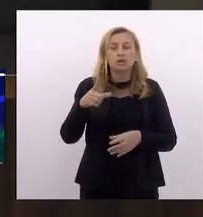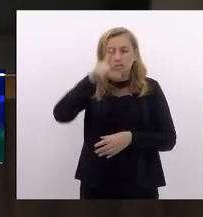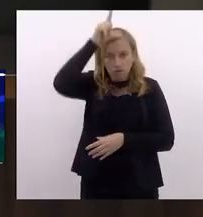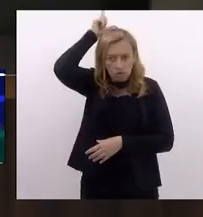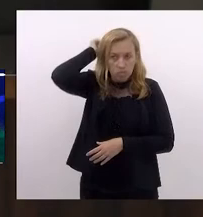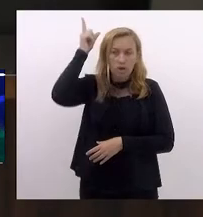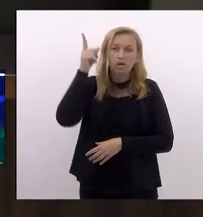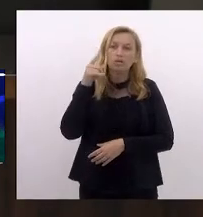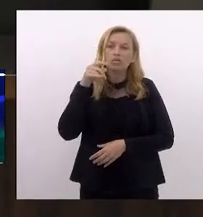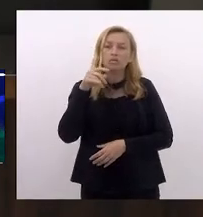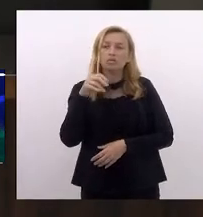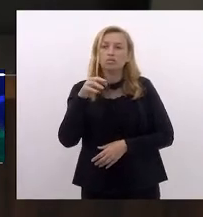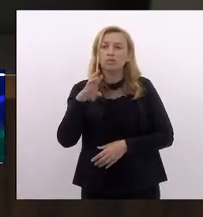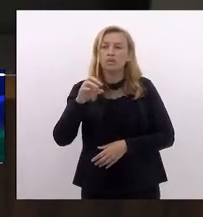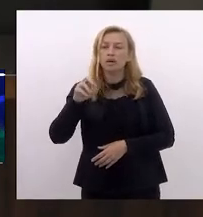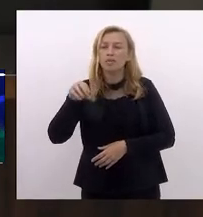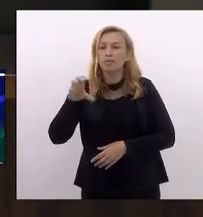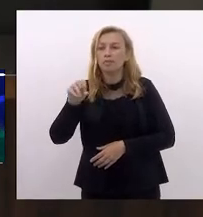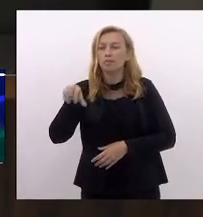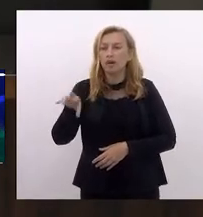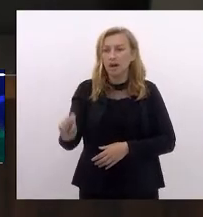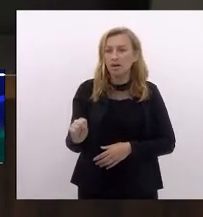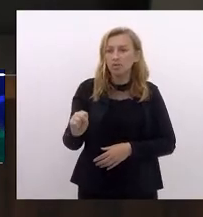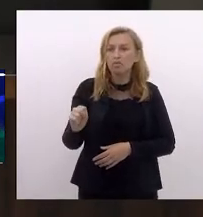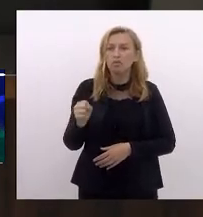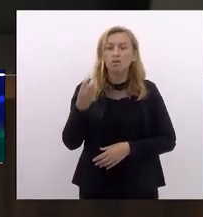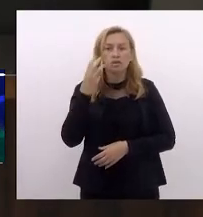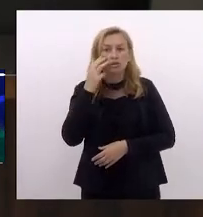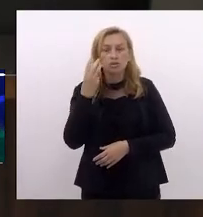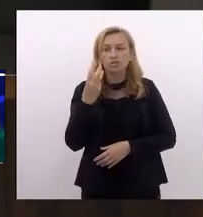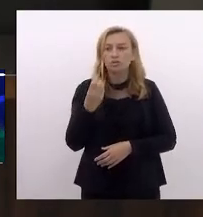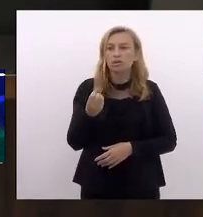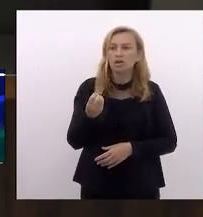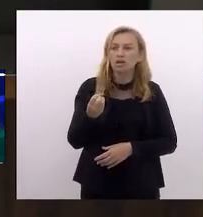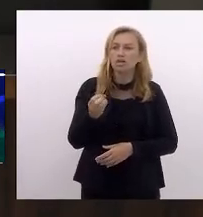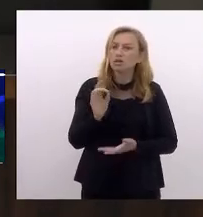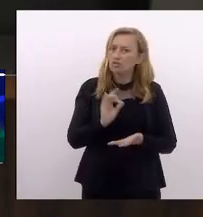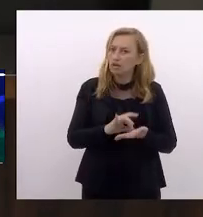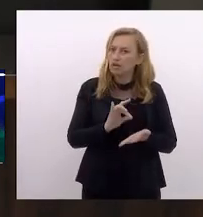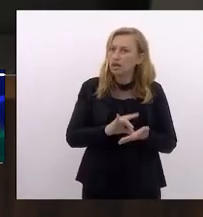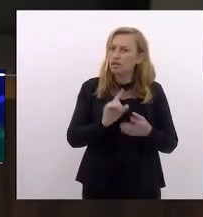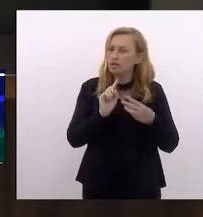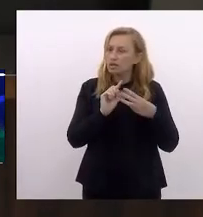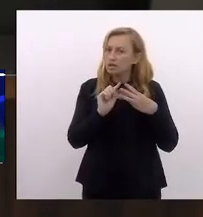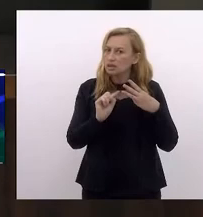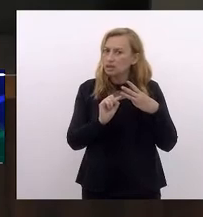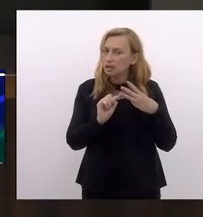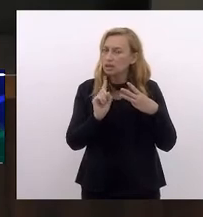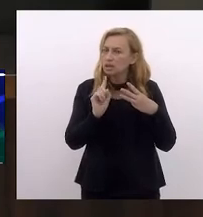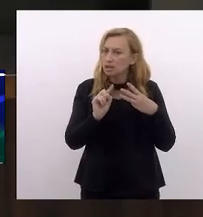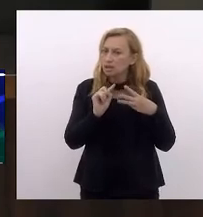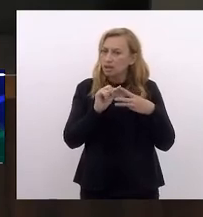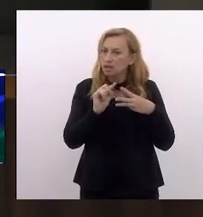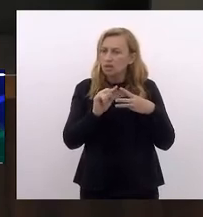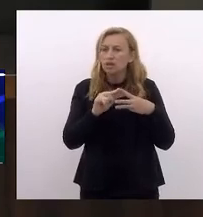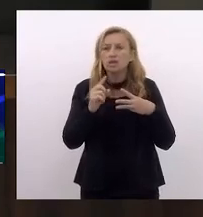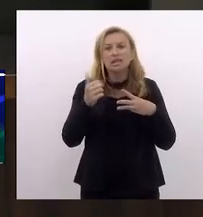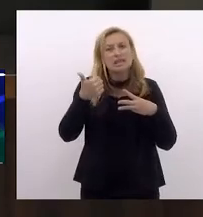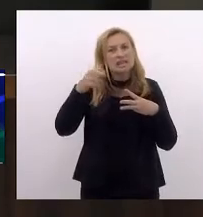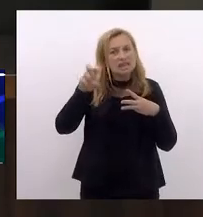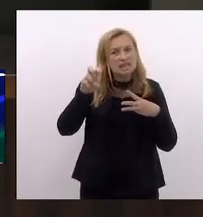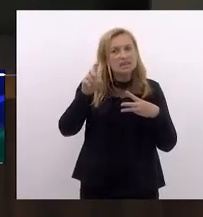Marcus Miller Rosane e waldeck na verdade na verdade três nãos Então são